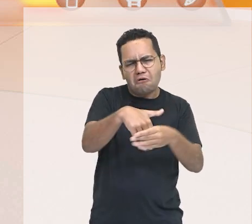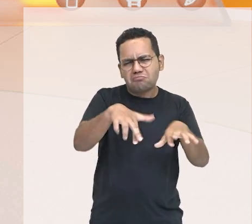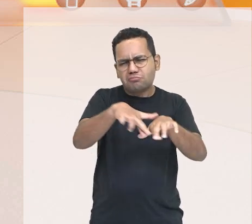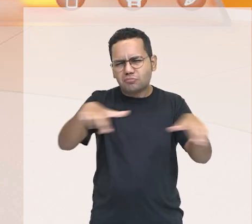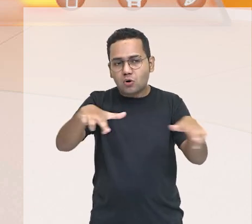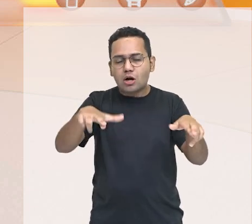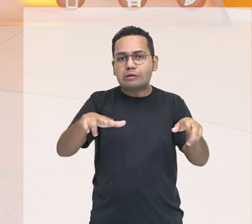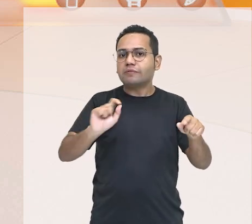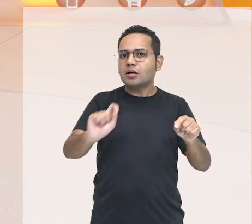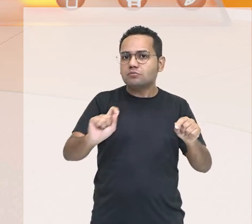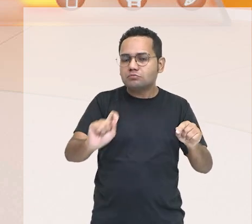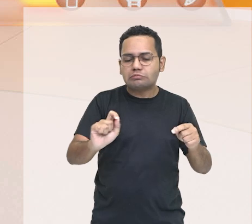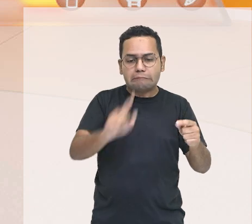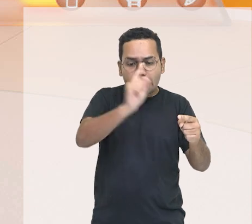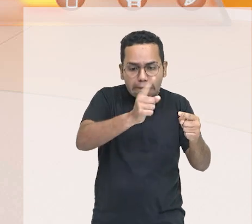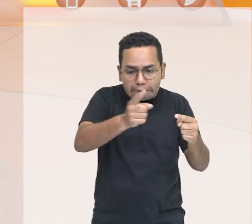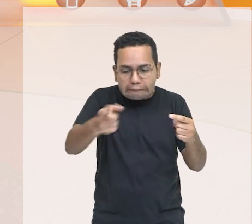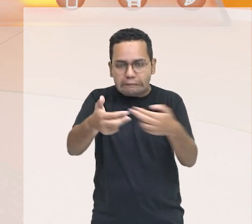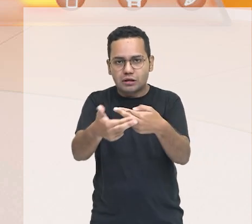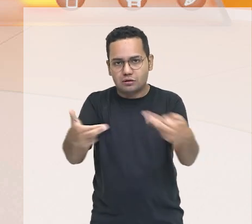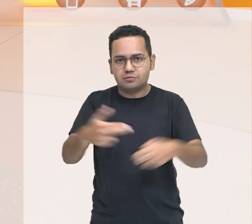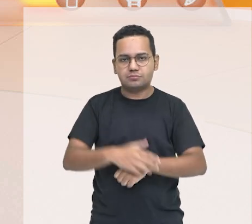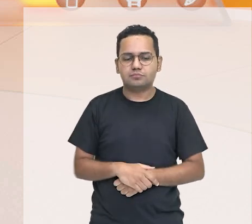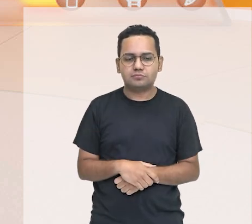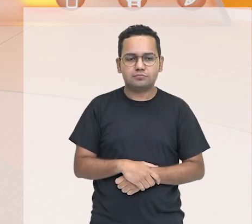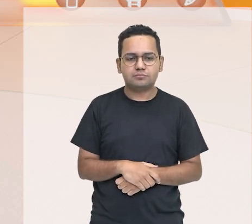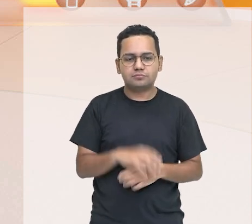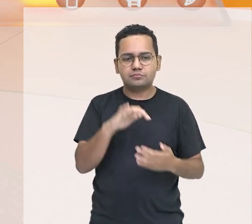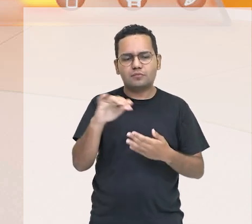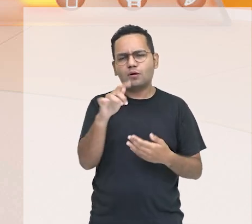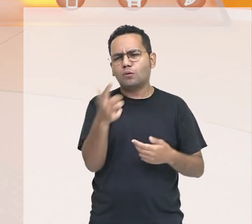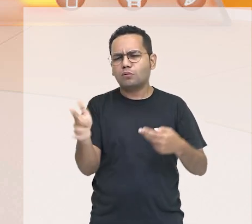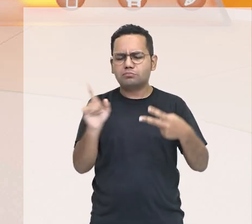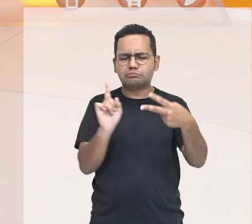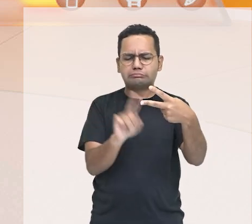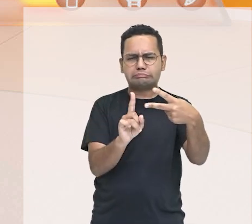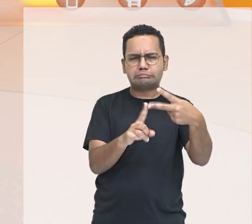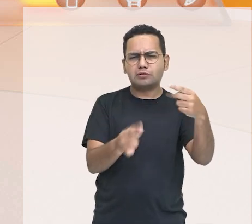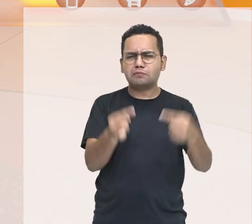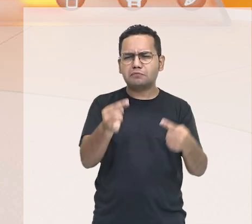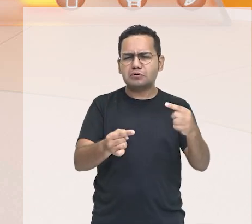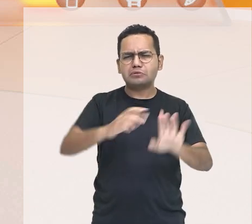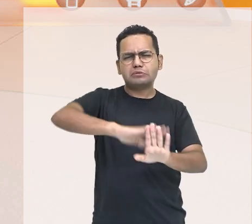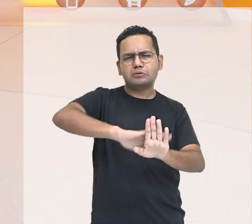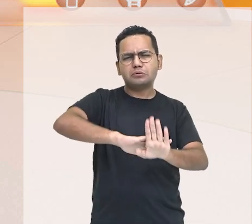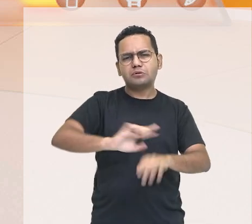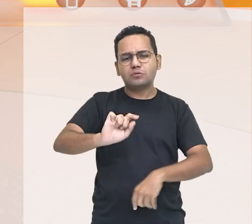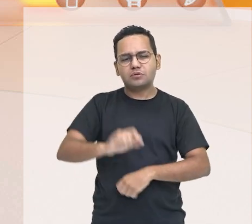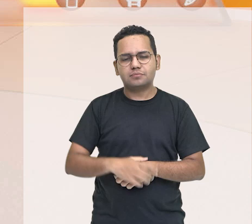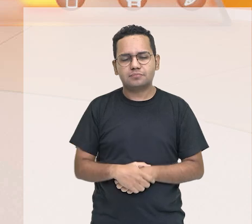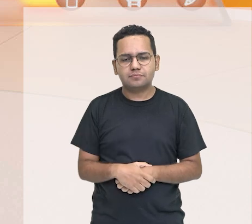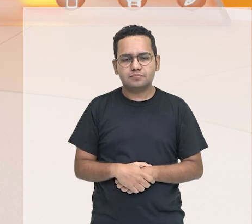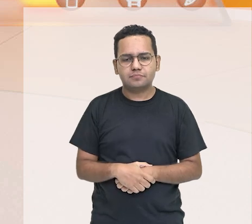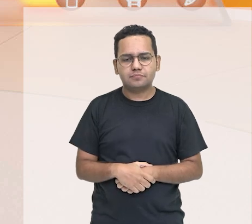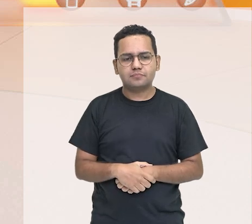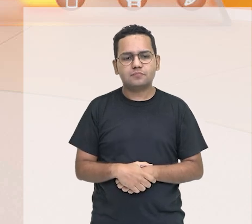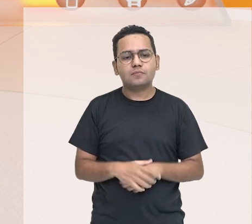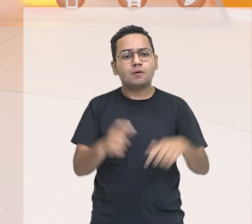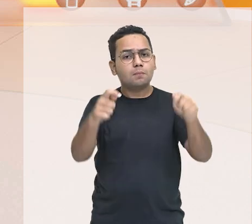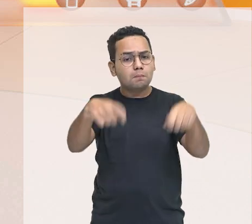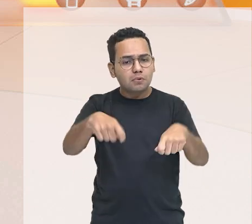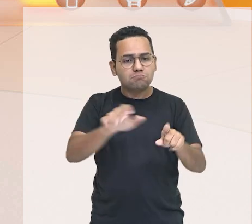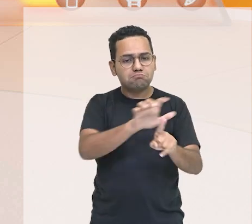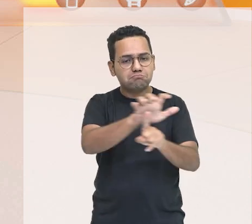ideológico consiste na capacidade de influenciar a formação de ideias e práticas sociais